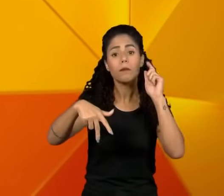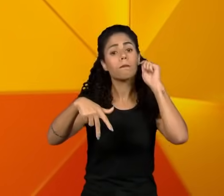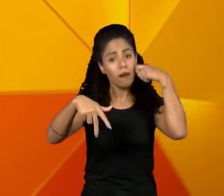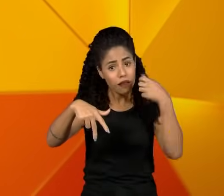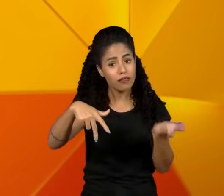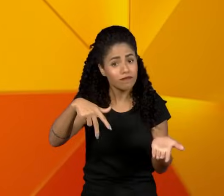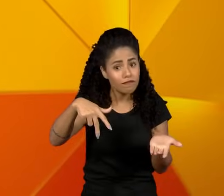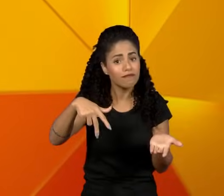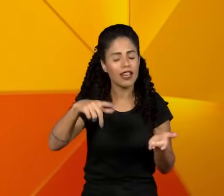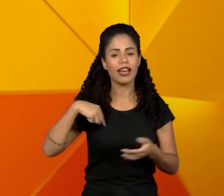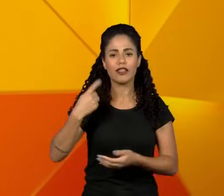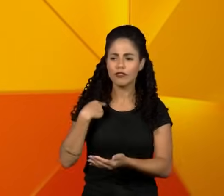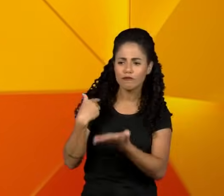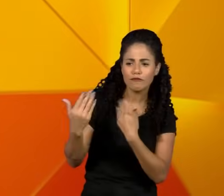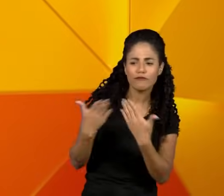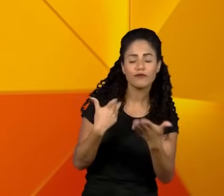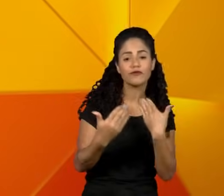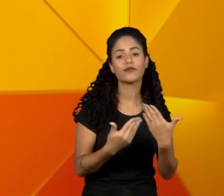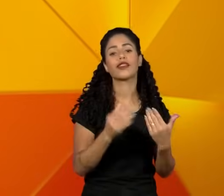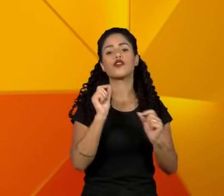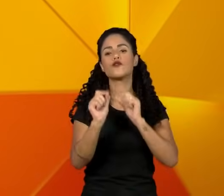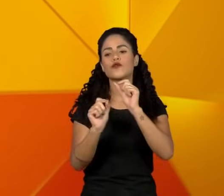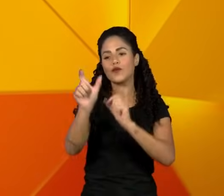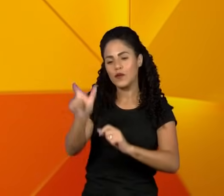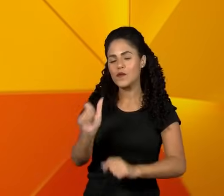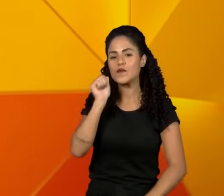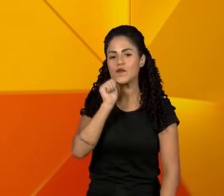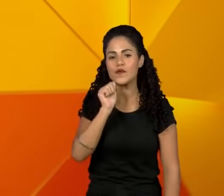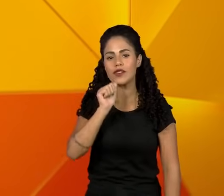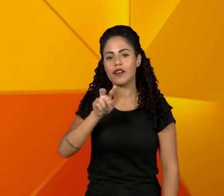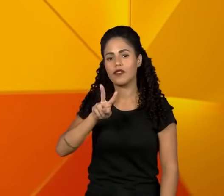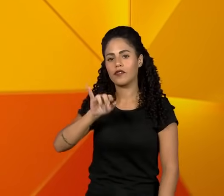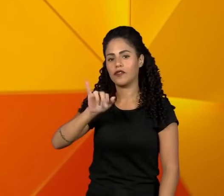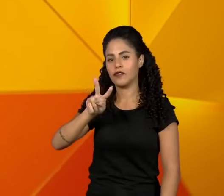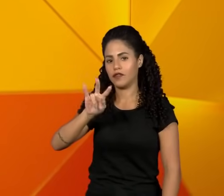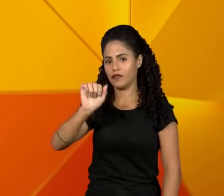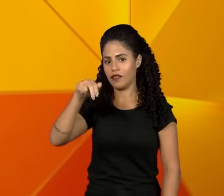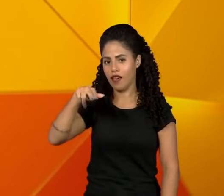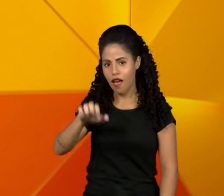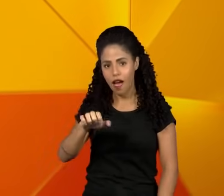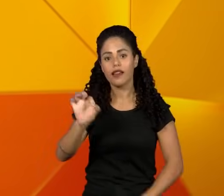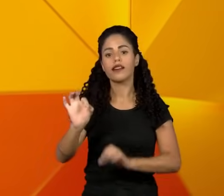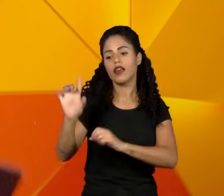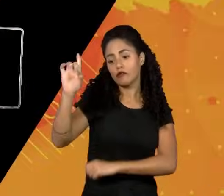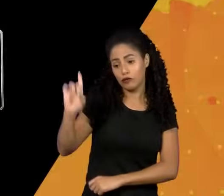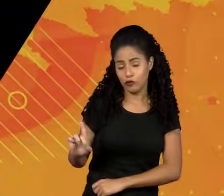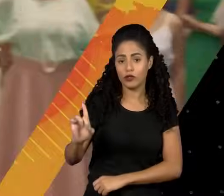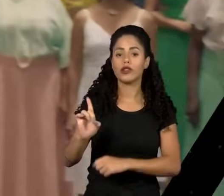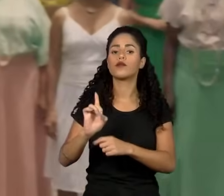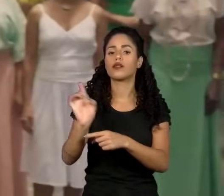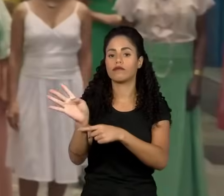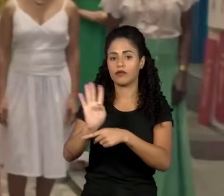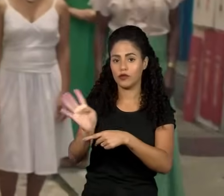pretos. A gente foi bater um papo com a Viviane Ferreira, que é diretora de Opaió 2.